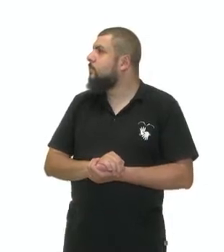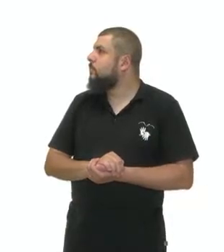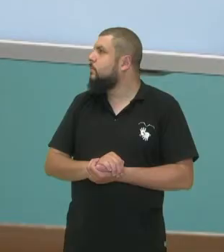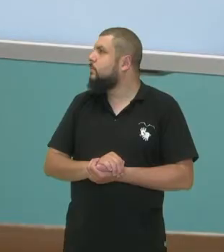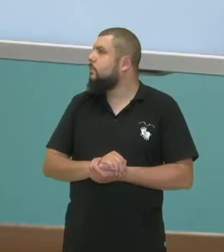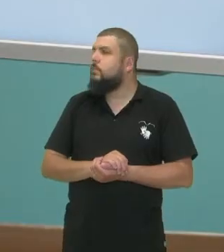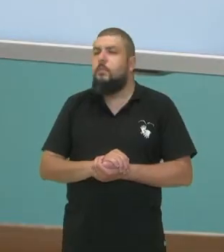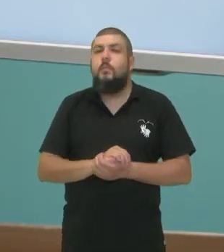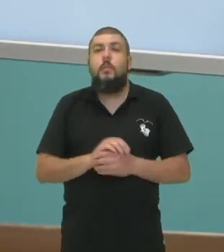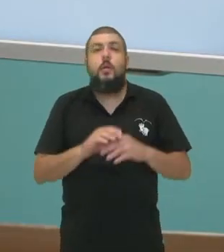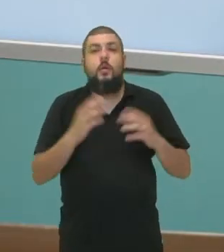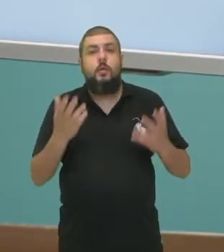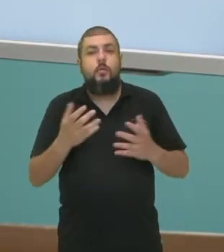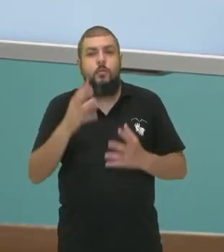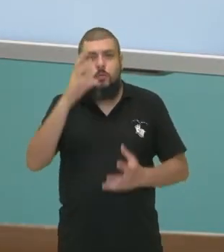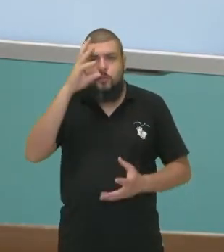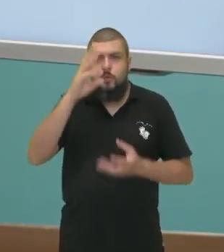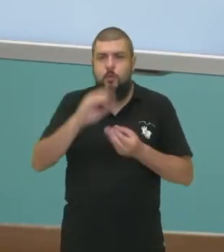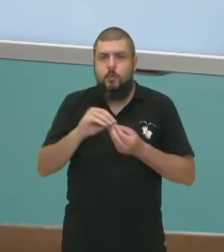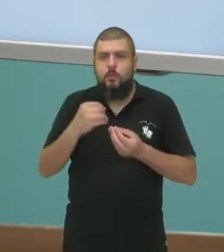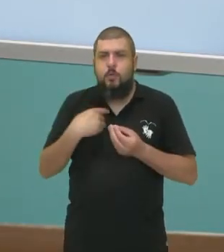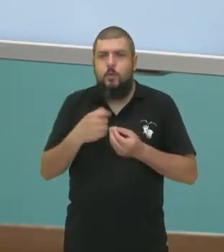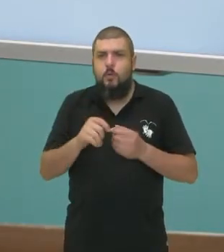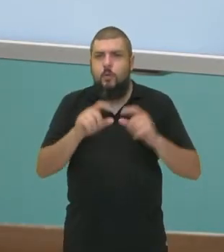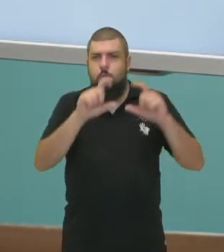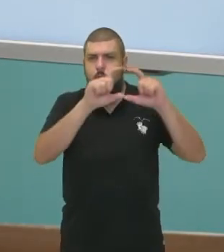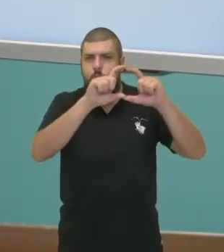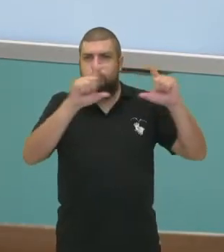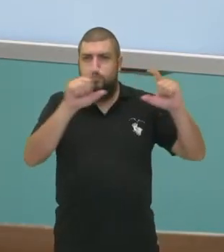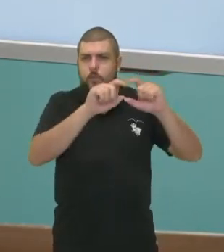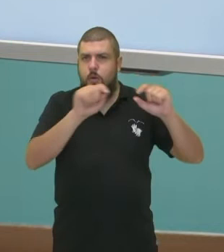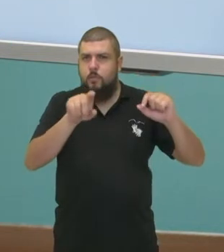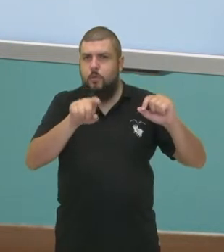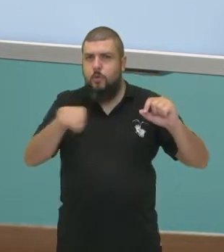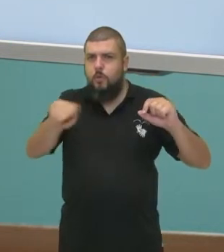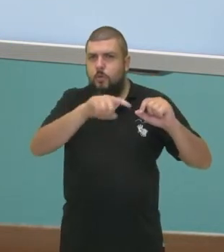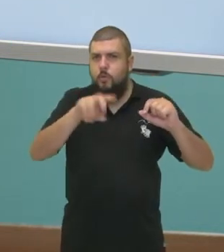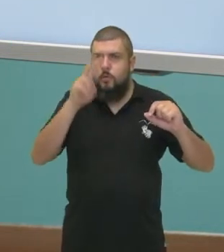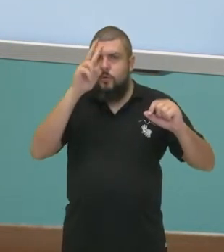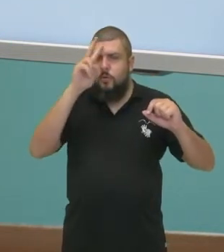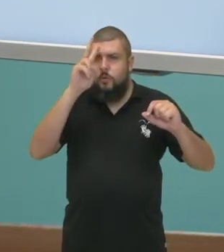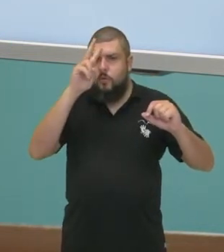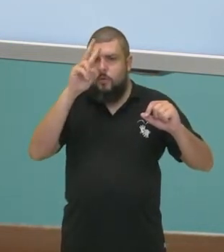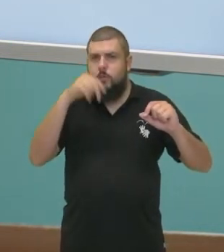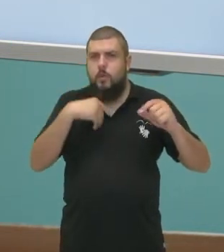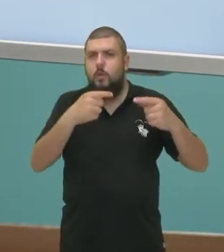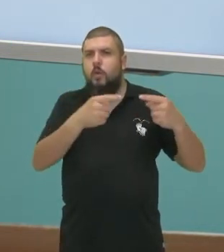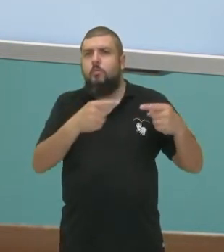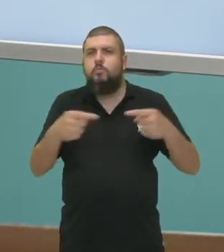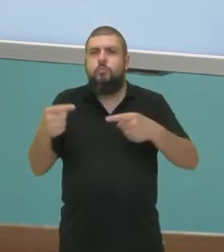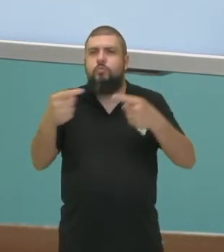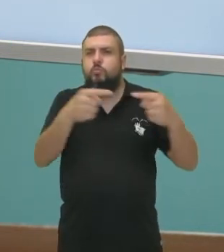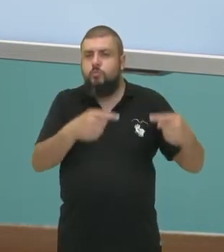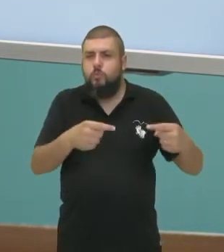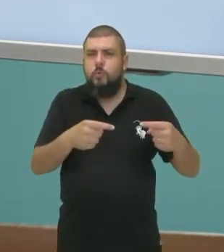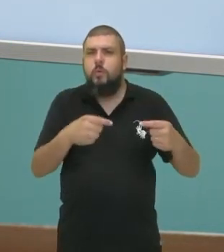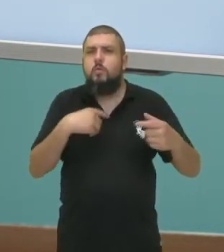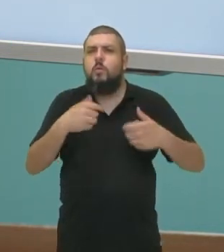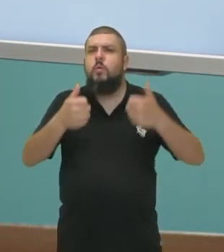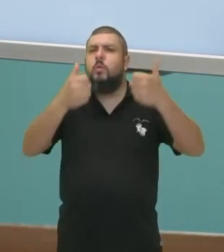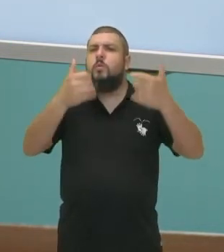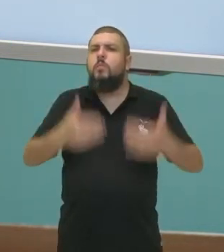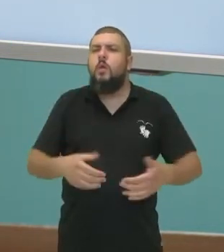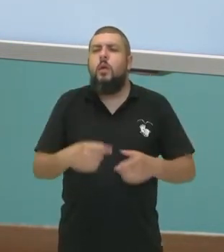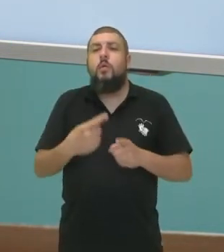resposta. Então, eu coloquei aqui o fragmento para vocês relembrarem aí e discutirem e falarem um pouco porque